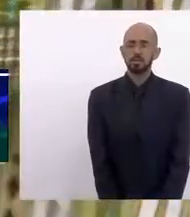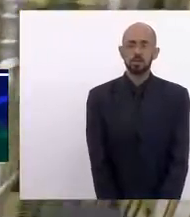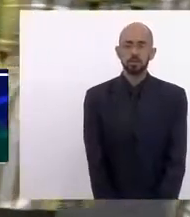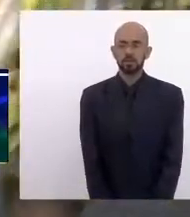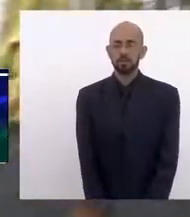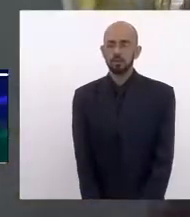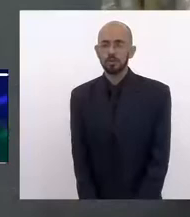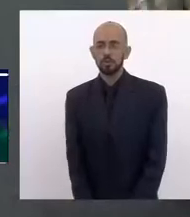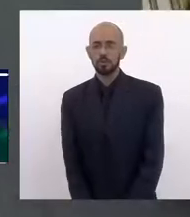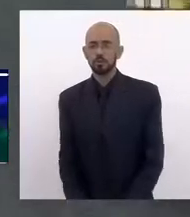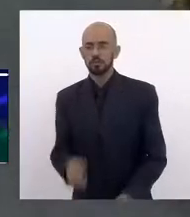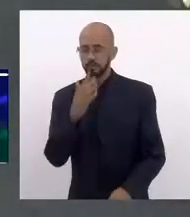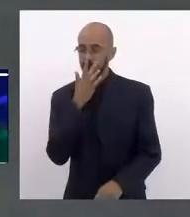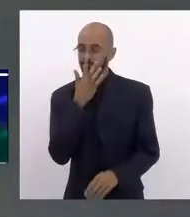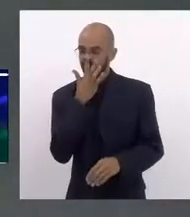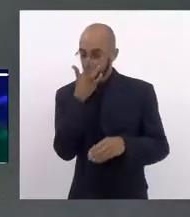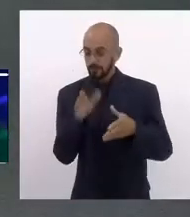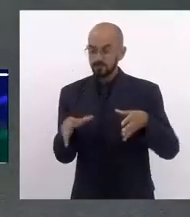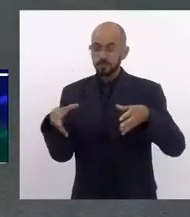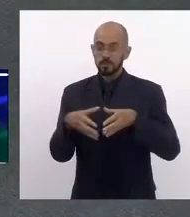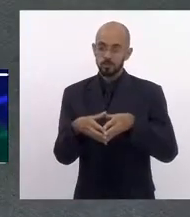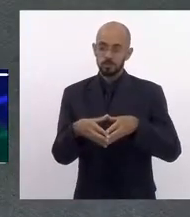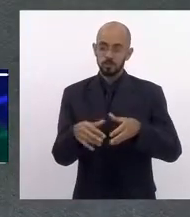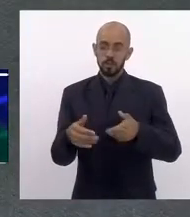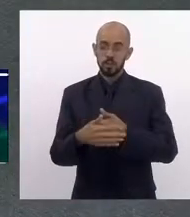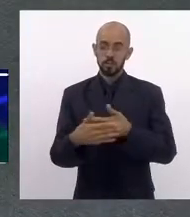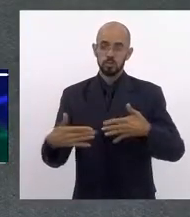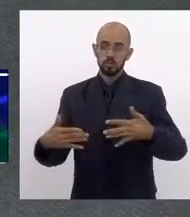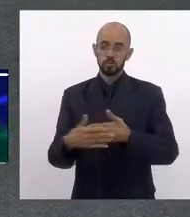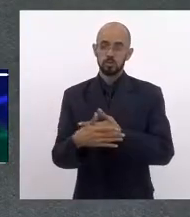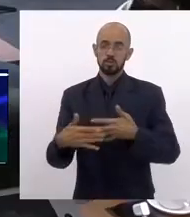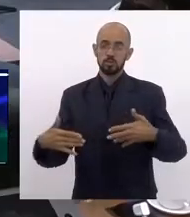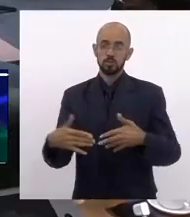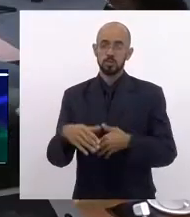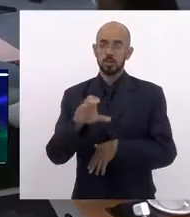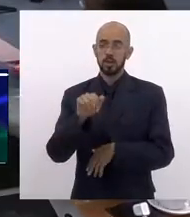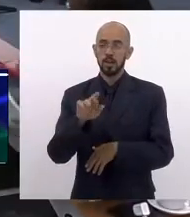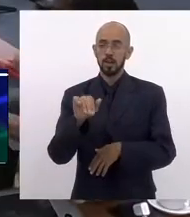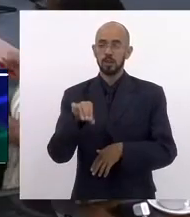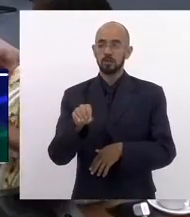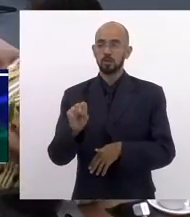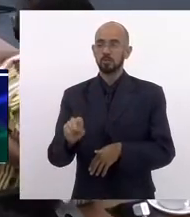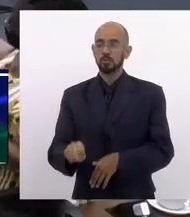Pela Comissão de Assuntos Municipais e Desenvolvimento Regional, deputado Carlos Macedo.